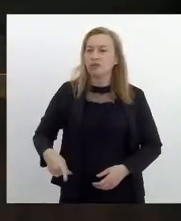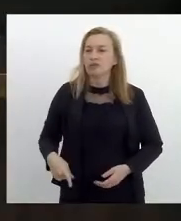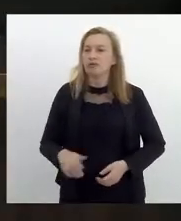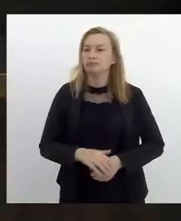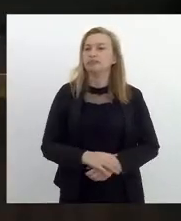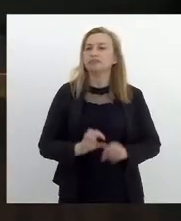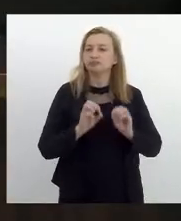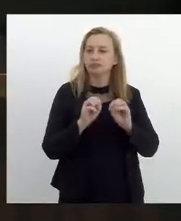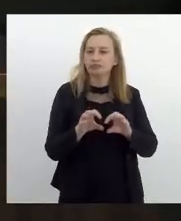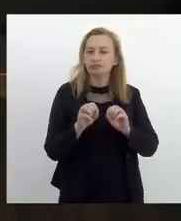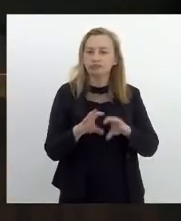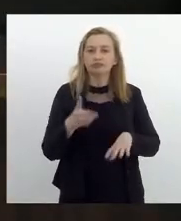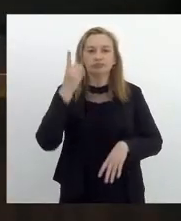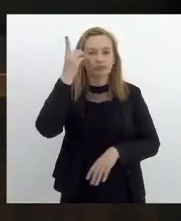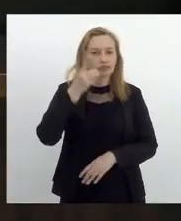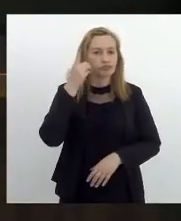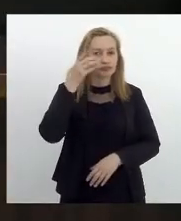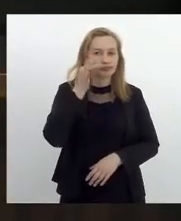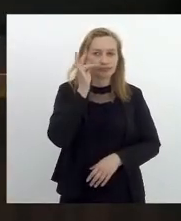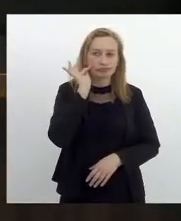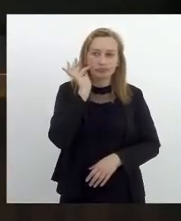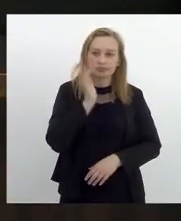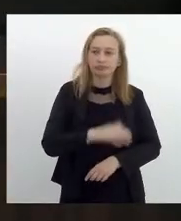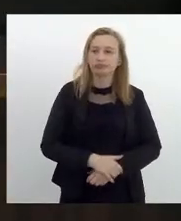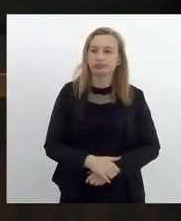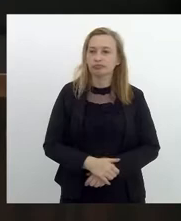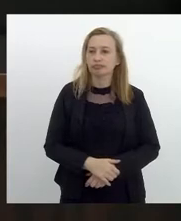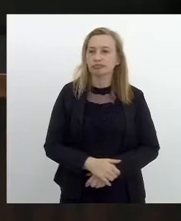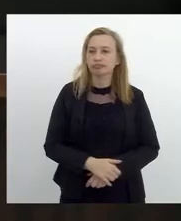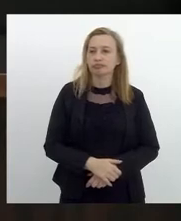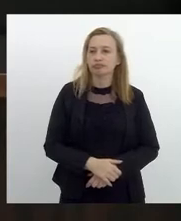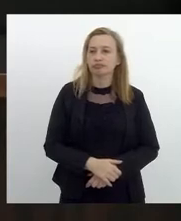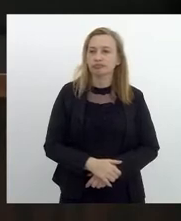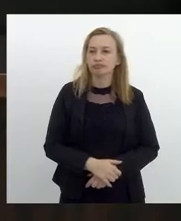Pela Educação, deputado Flávio Serafini.